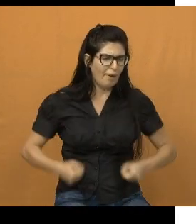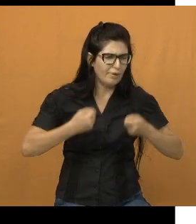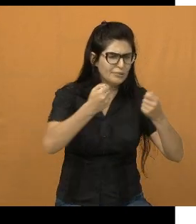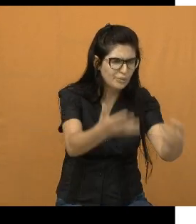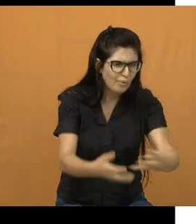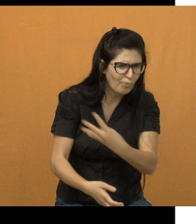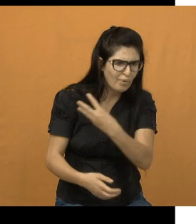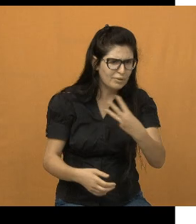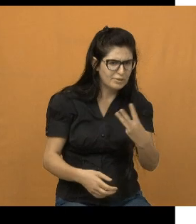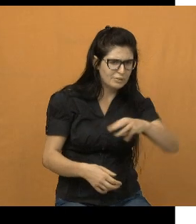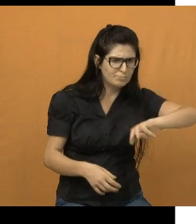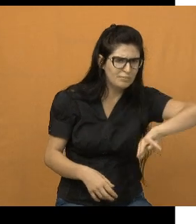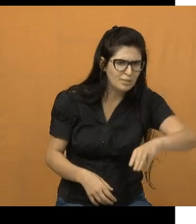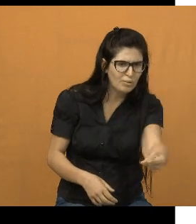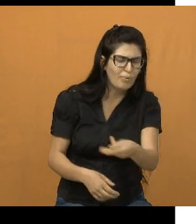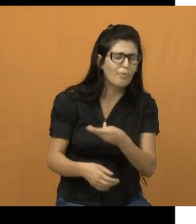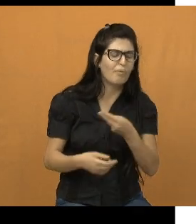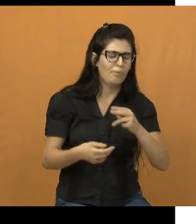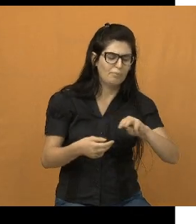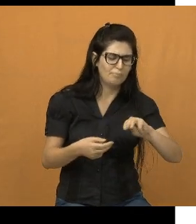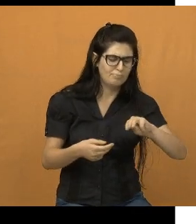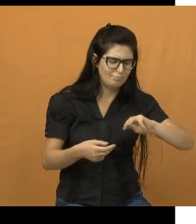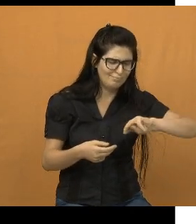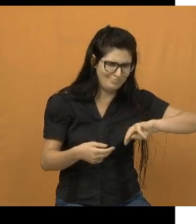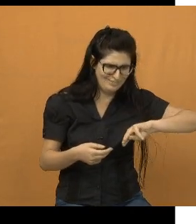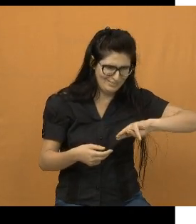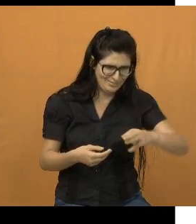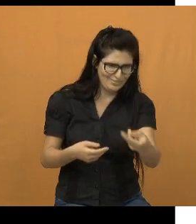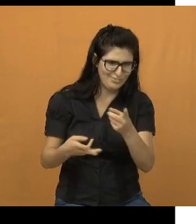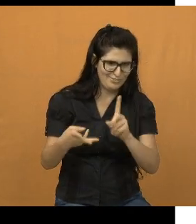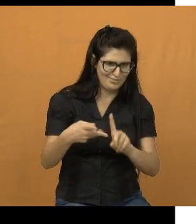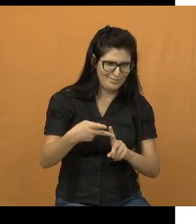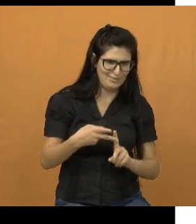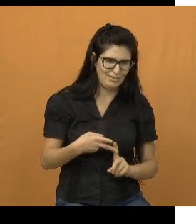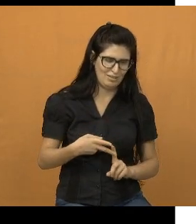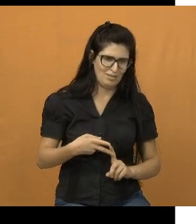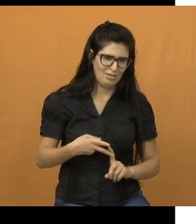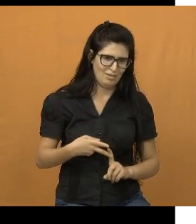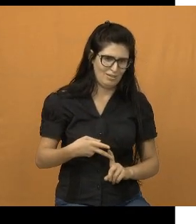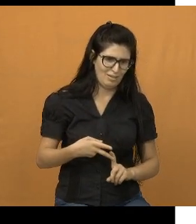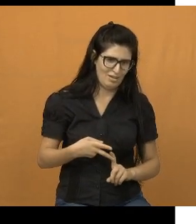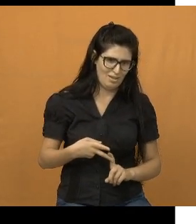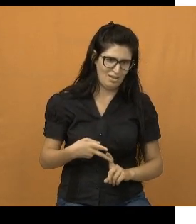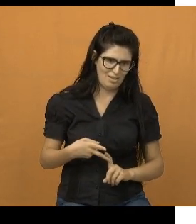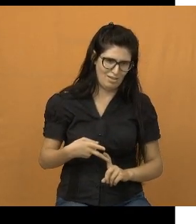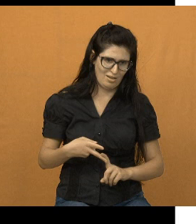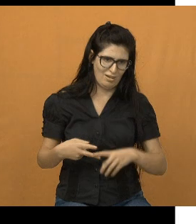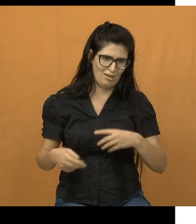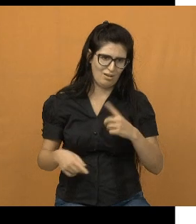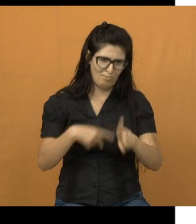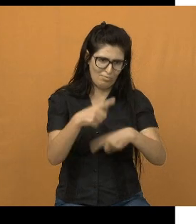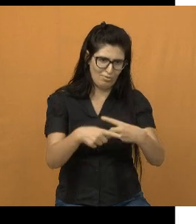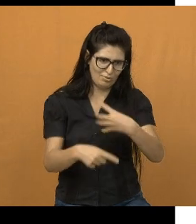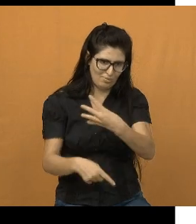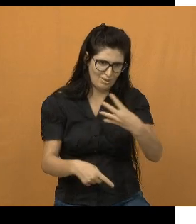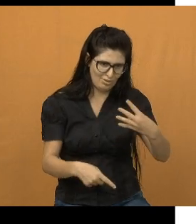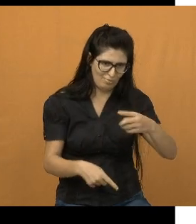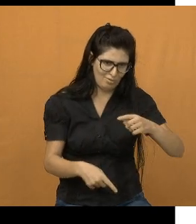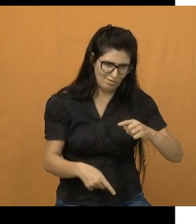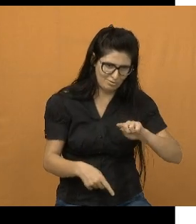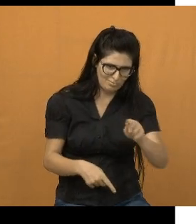no segundo 44.900 e no terceiro quadrimestre 48.900.000. É a